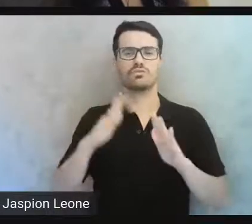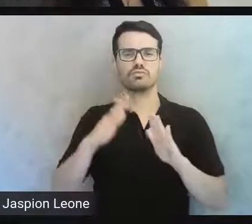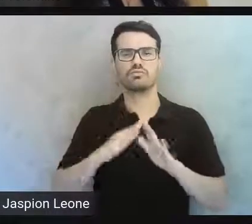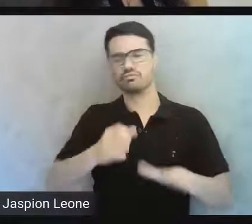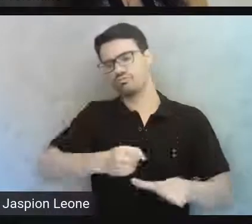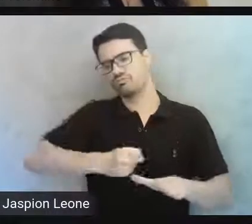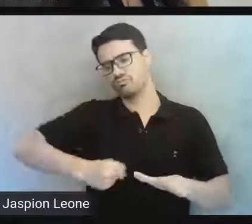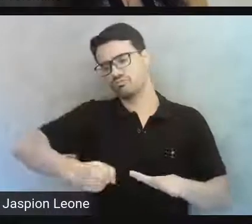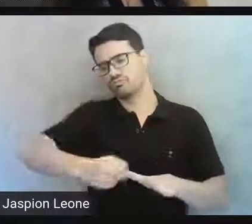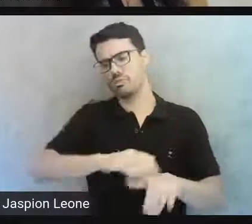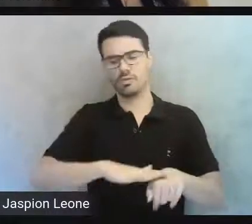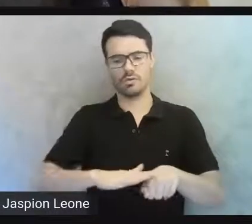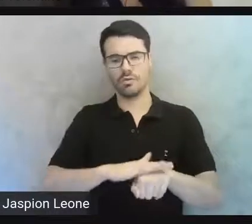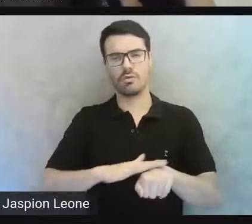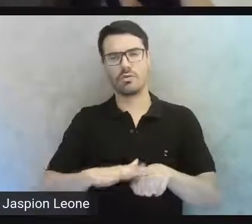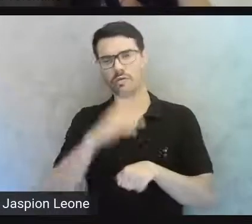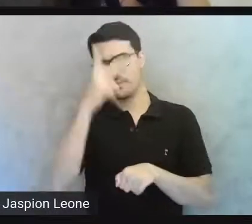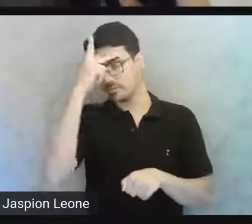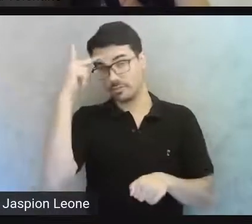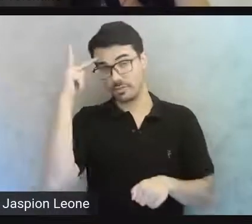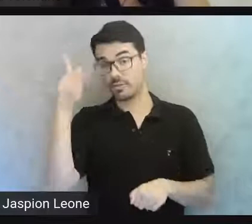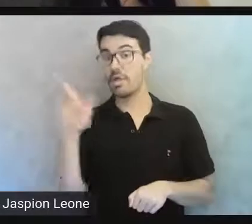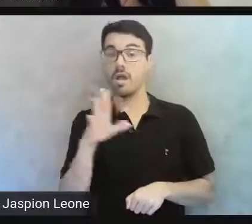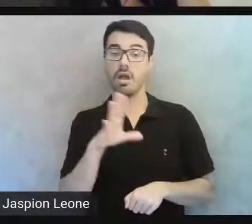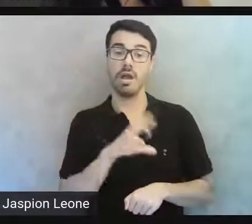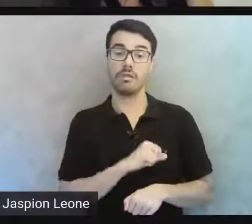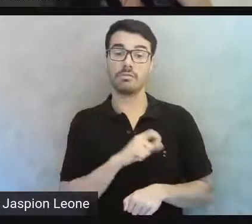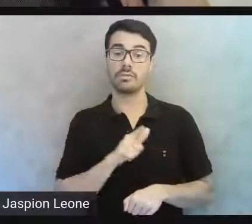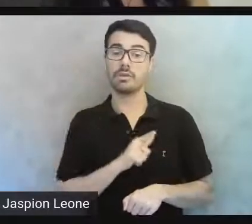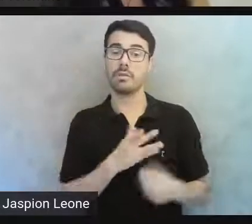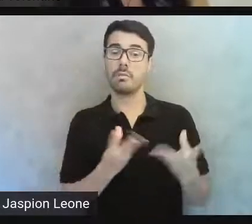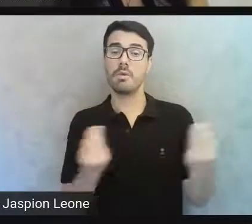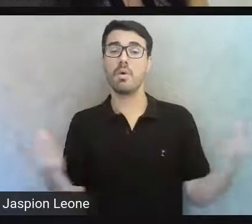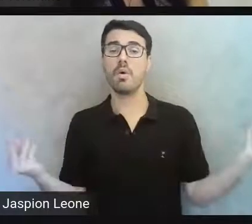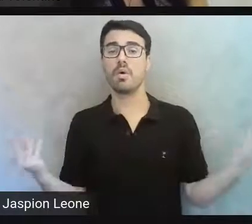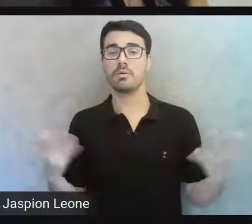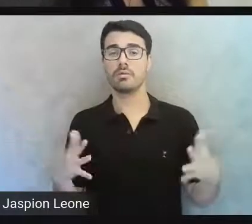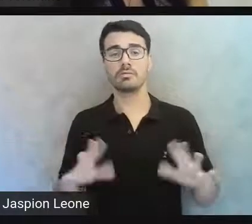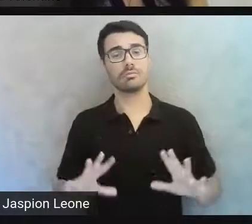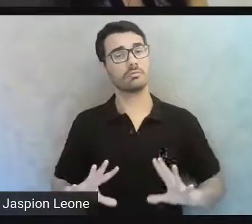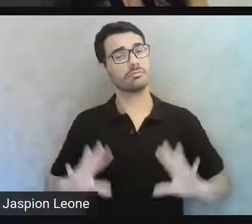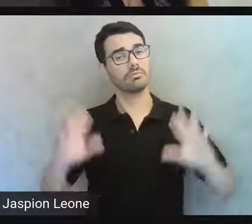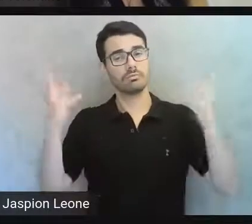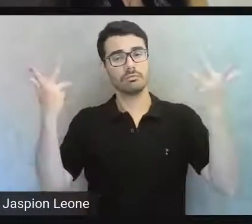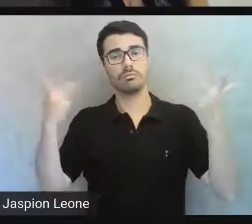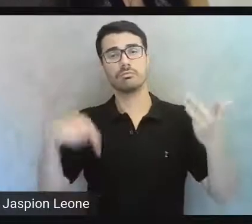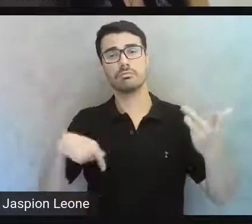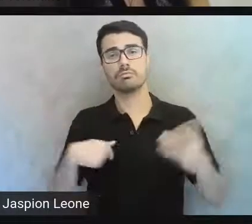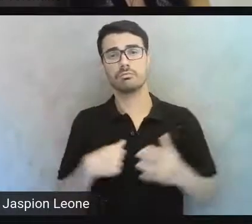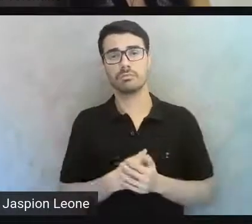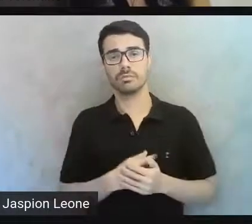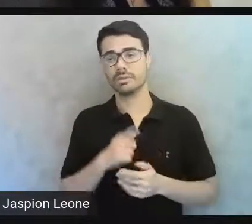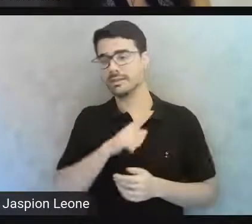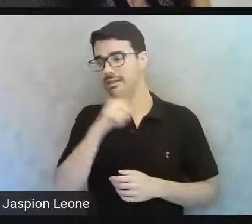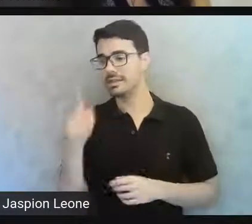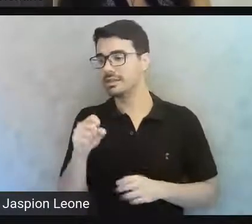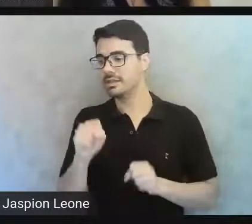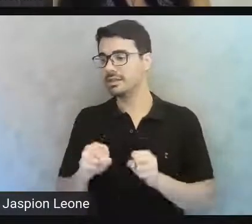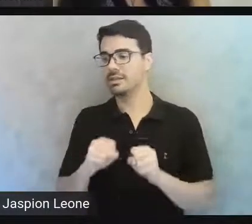conversa com pessoas que você ama. Sei, tem tantas formas gostosas de celebrar as coisas, sabe? Que não necessariamente ir para o shopping